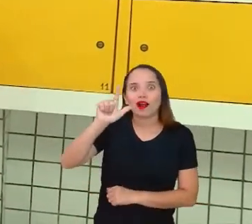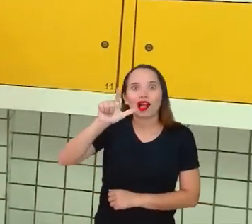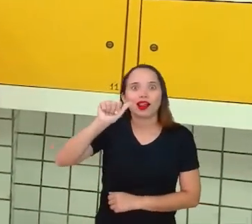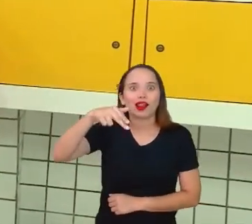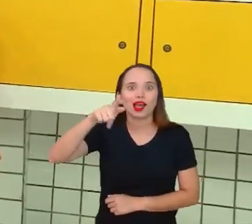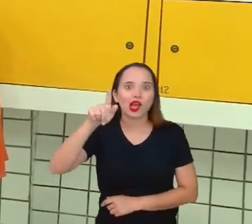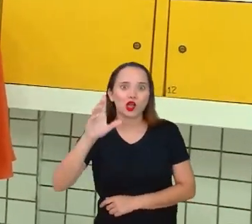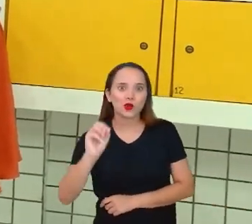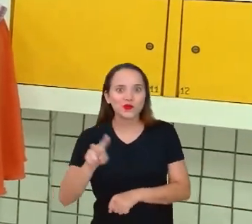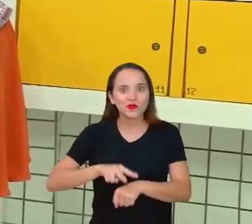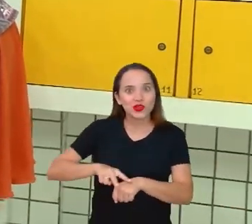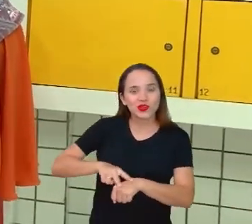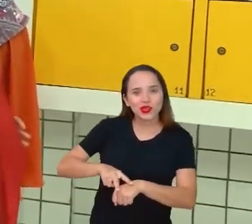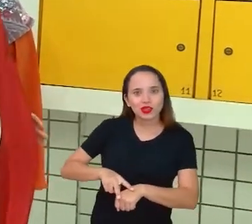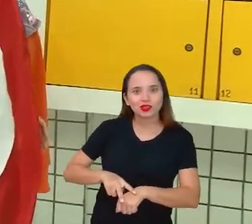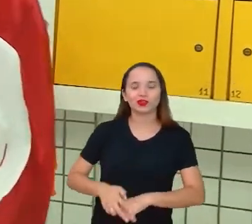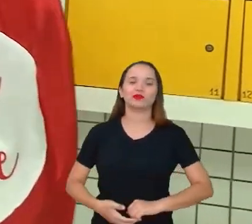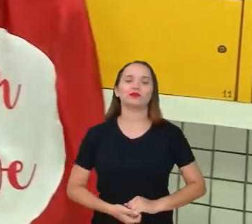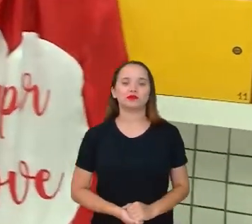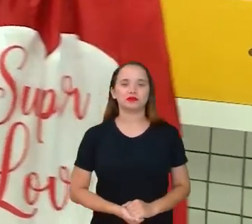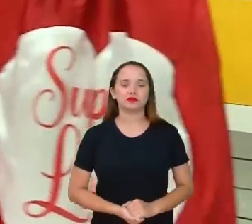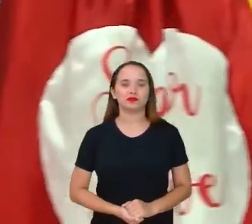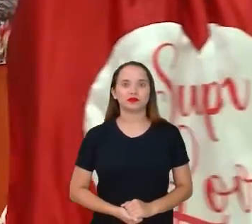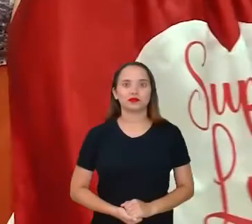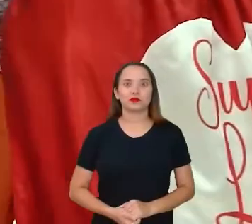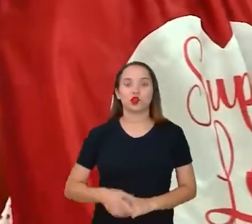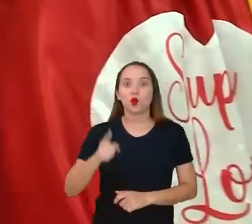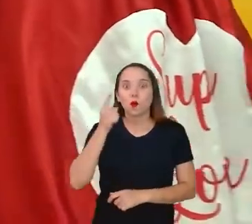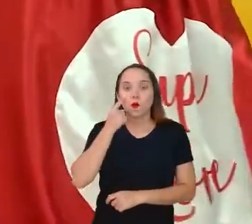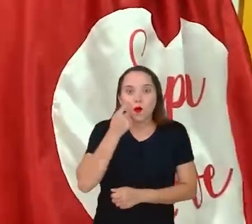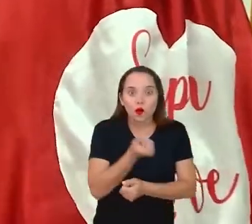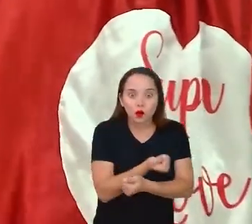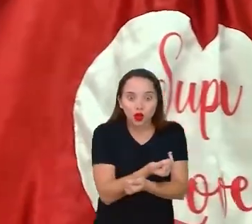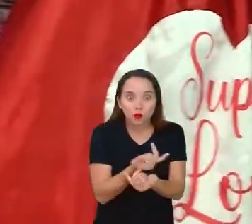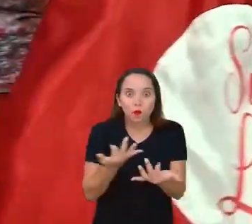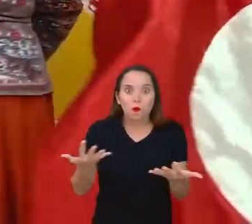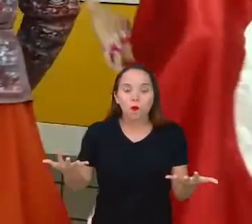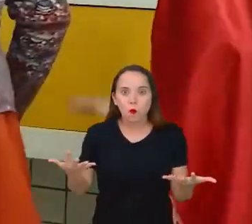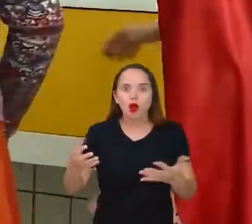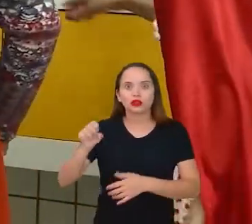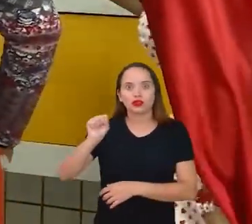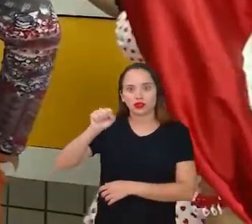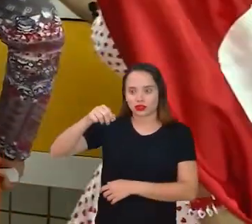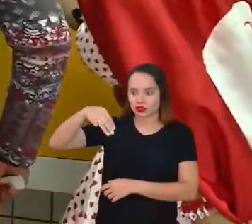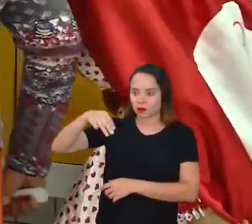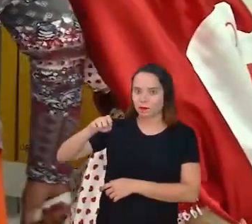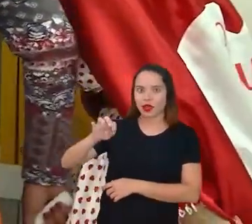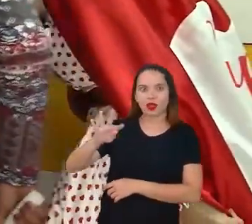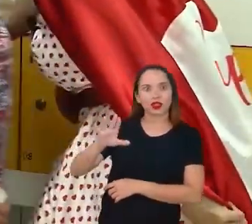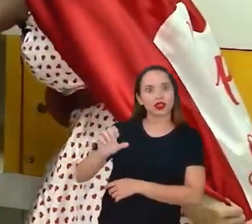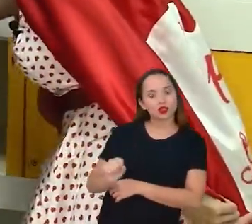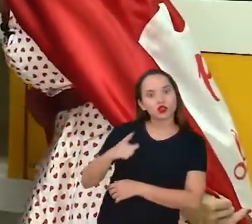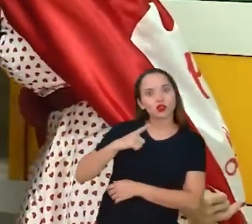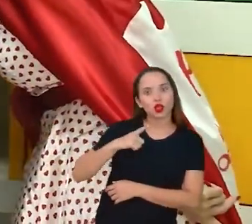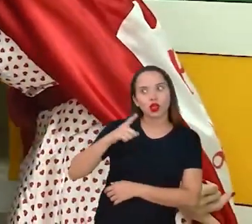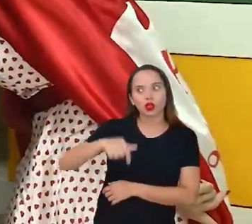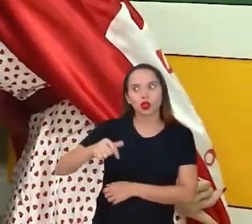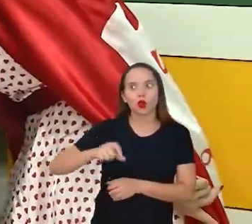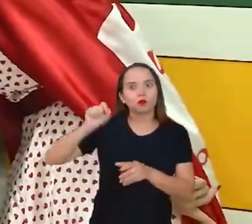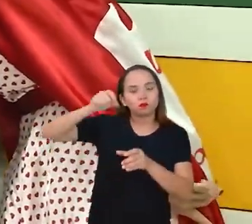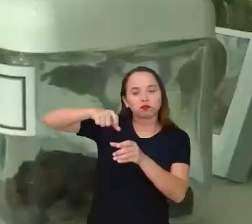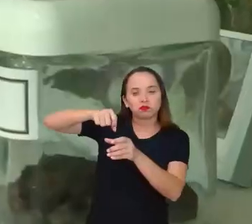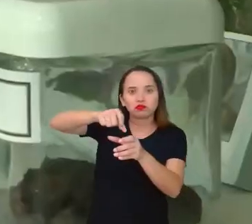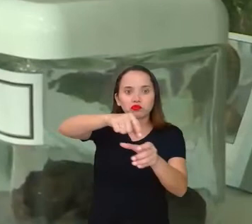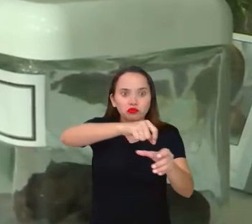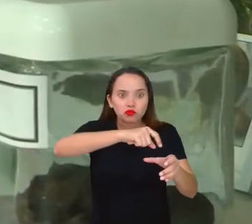calango. Esse daqui foi o que foi picado. Olha a quantidade de sementes que nós estamos vendo aqui, ó.